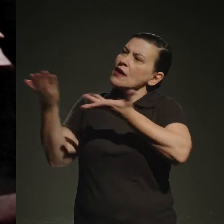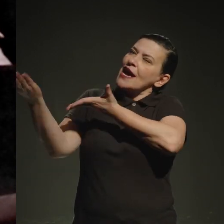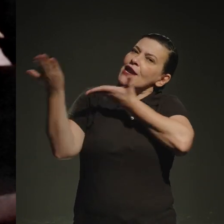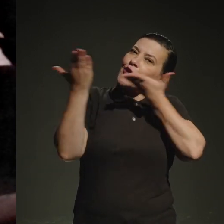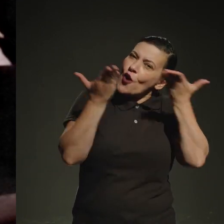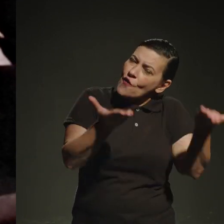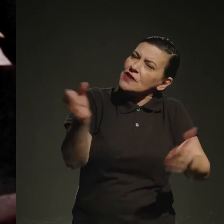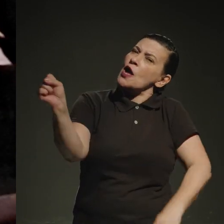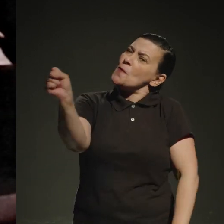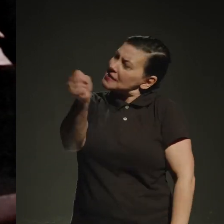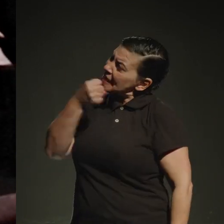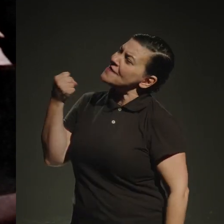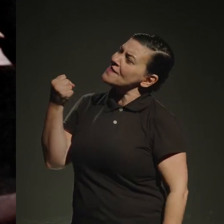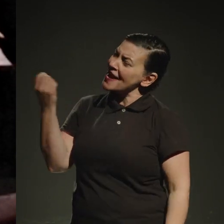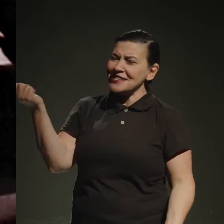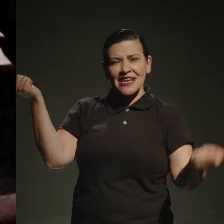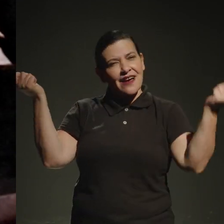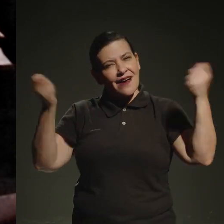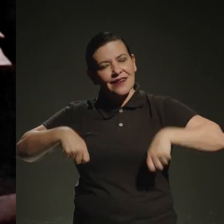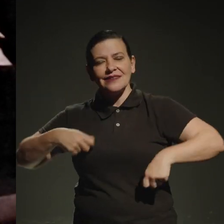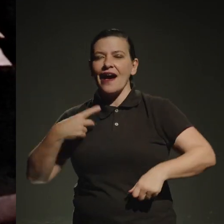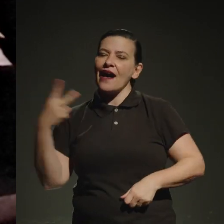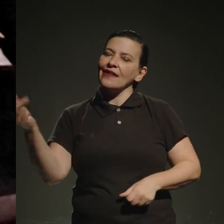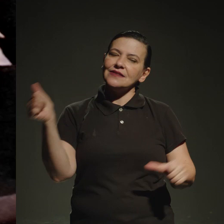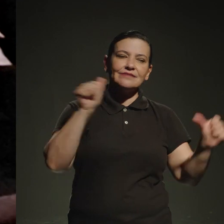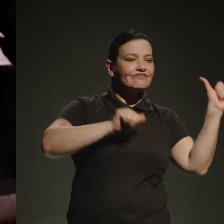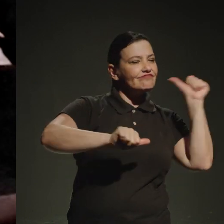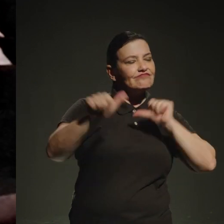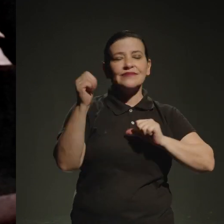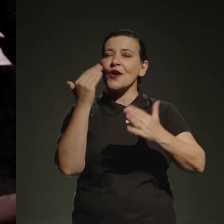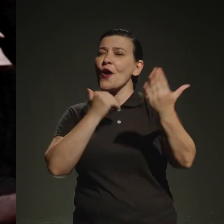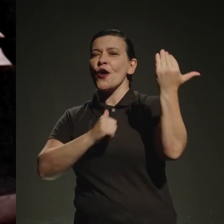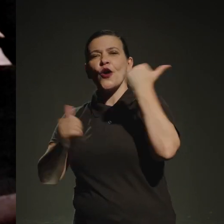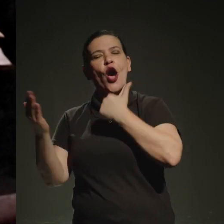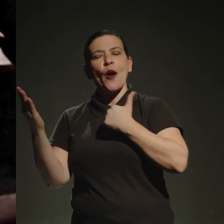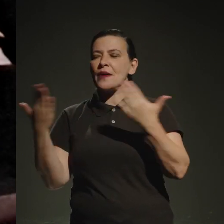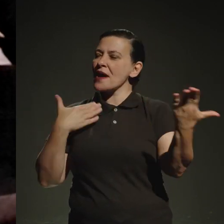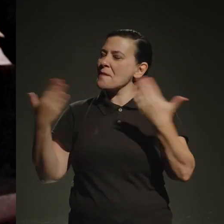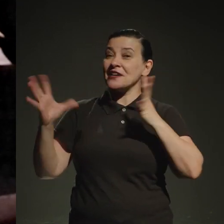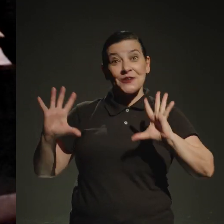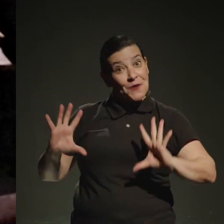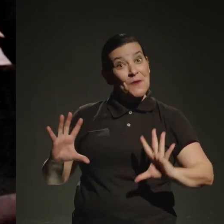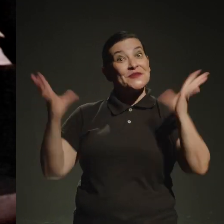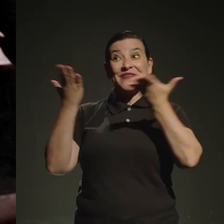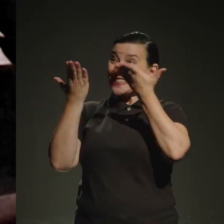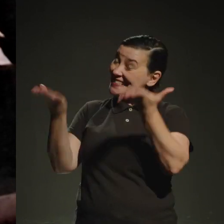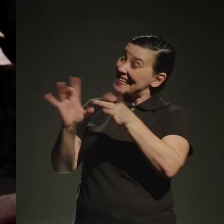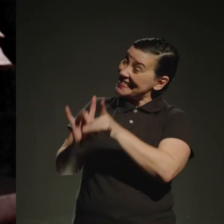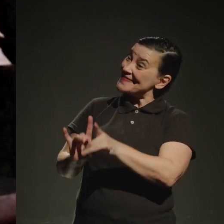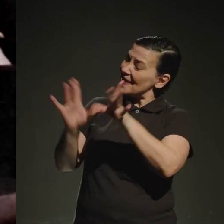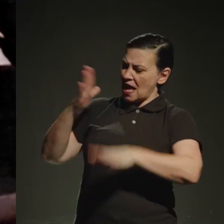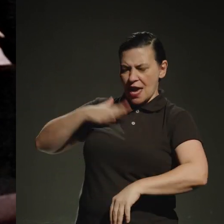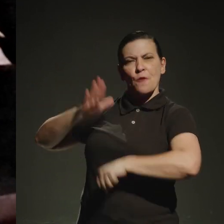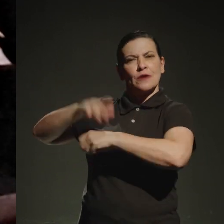porra. Ô, Miguel, eu só queria convidar você pra uma cerveja, viu? Quem sabe um traguinho, uns